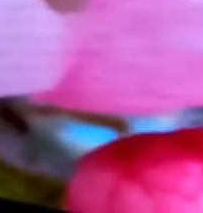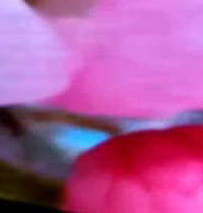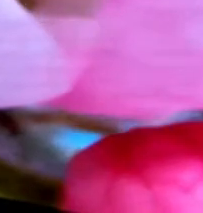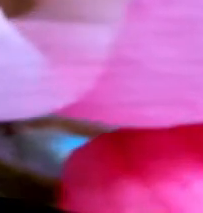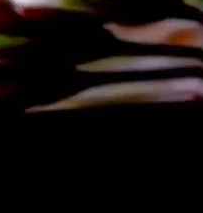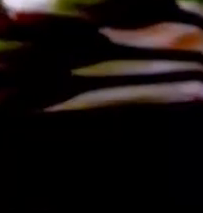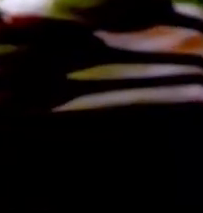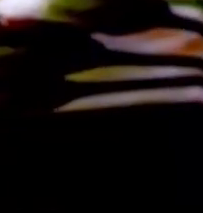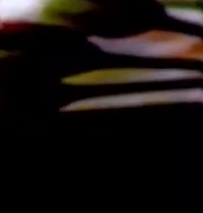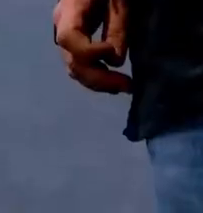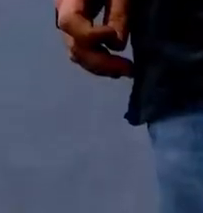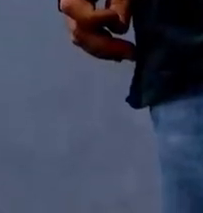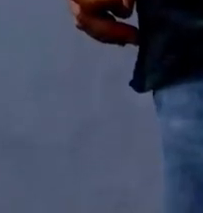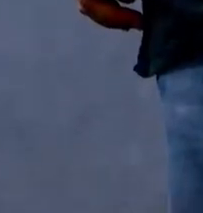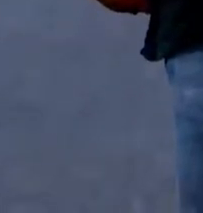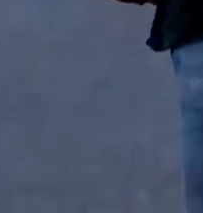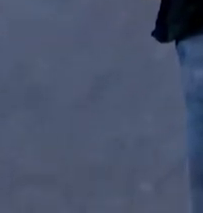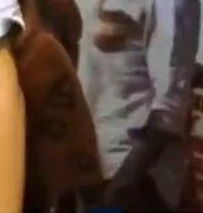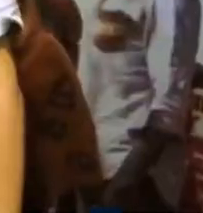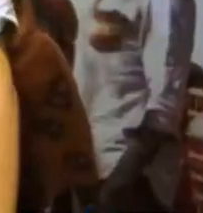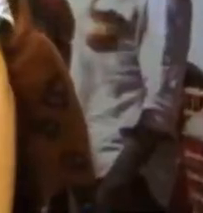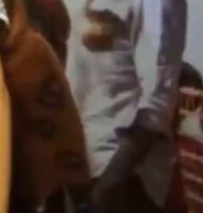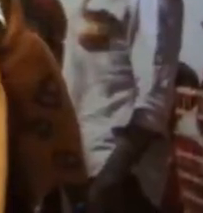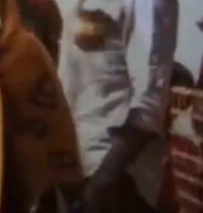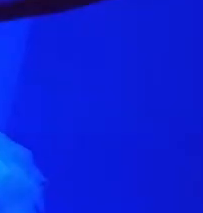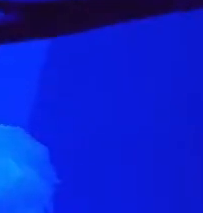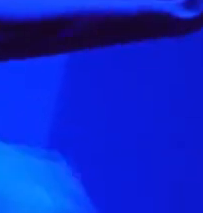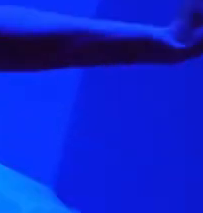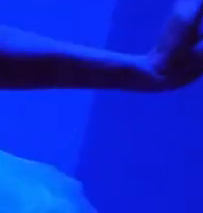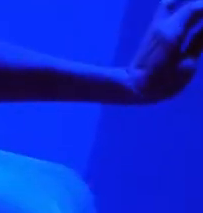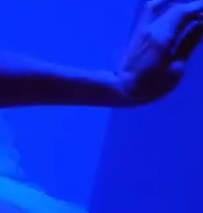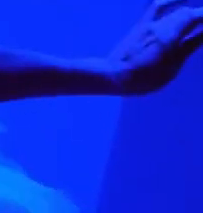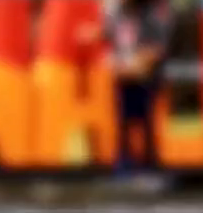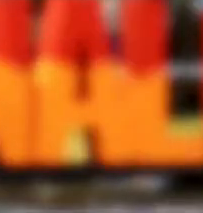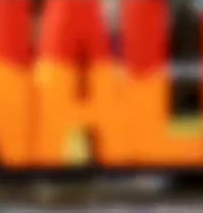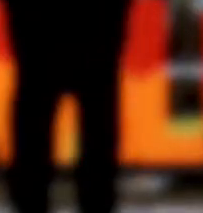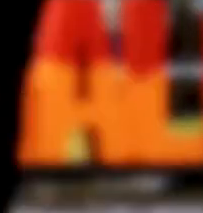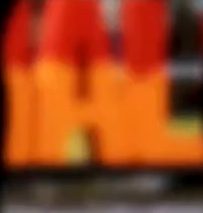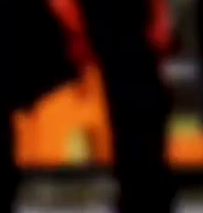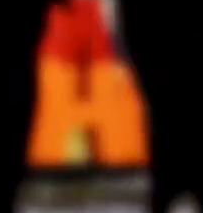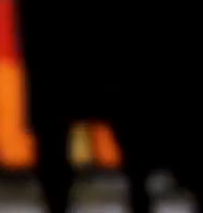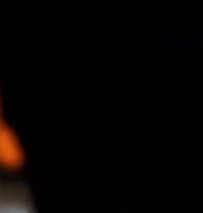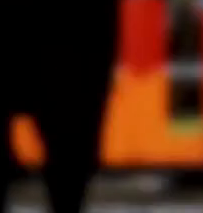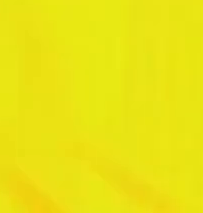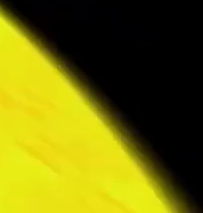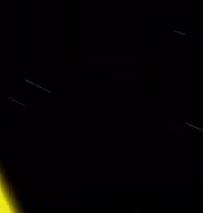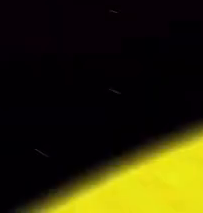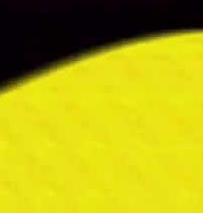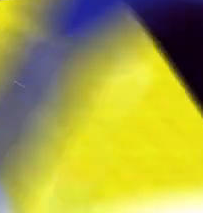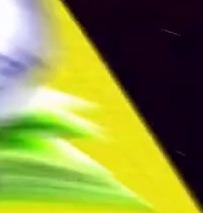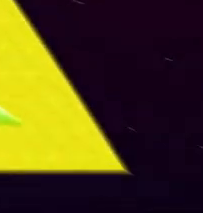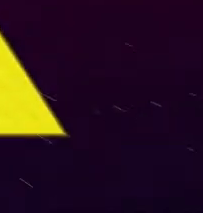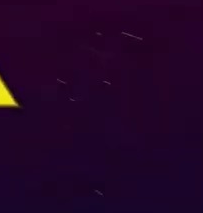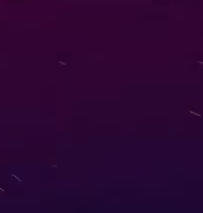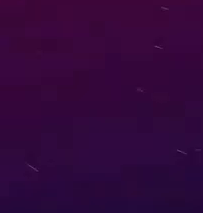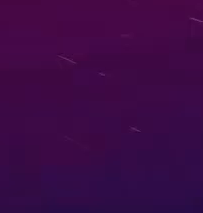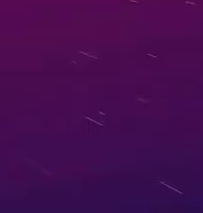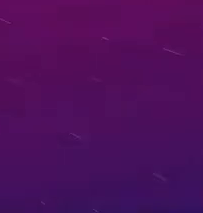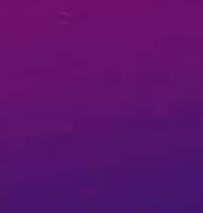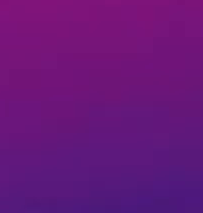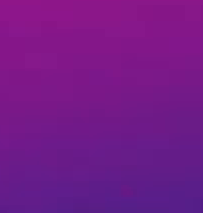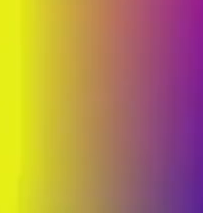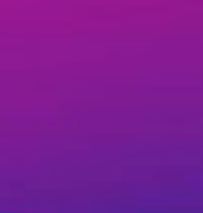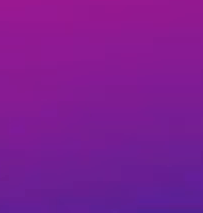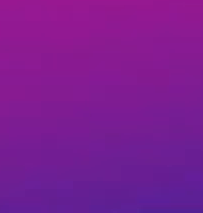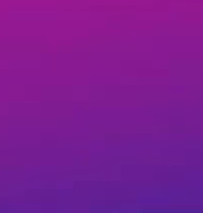a edição especial de 40 anos da Bienal viu irá forçar Suas Emoções Bienal do Livro Rio